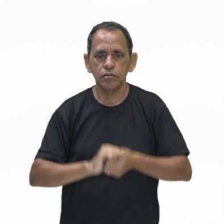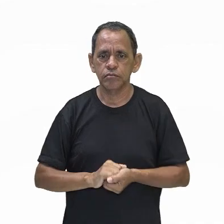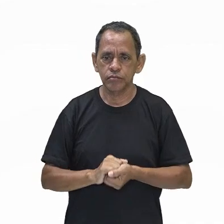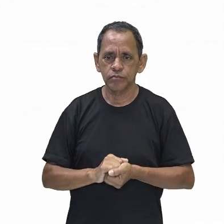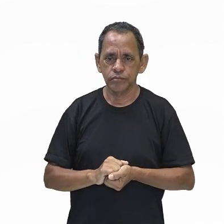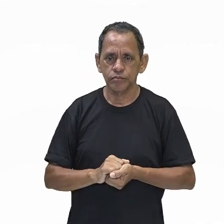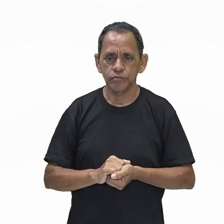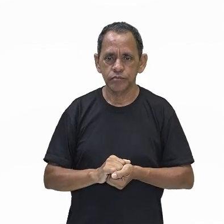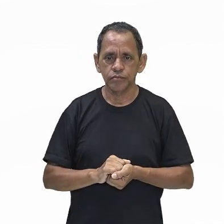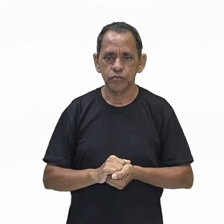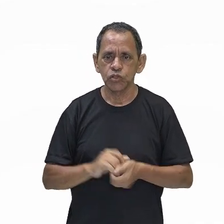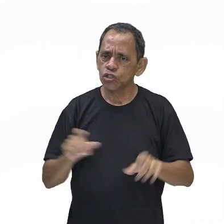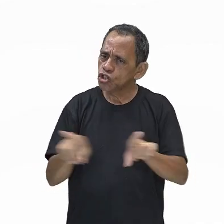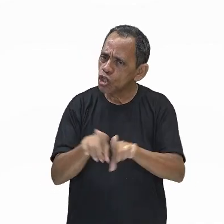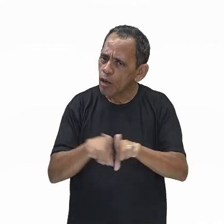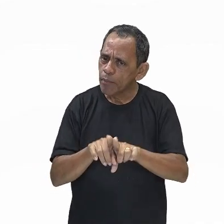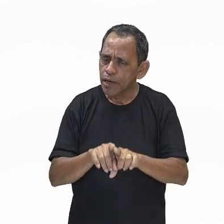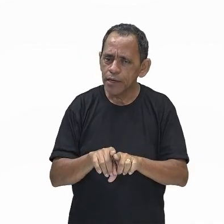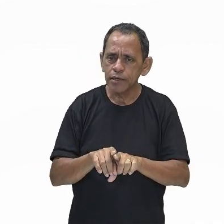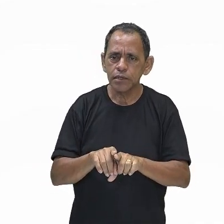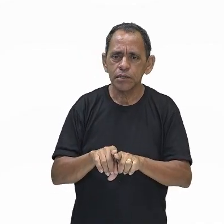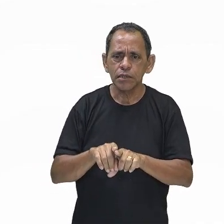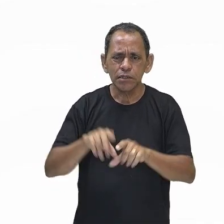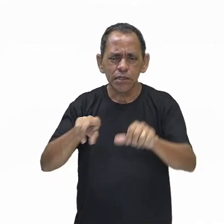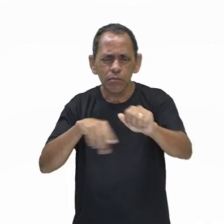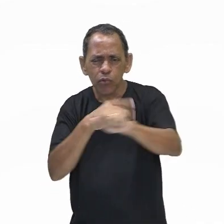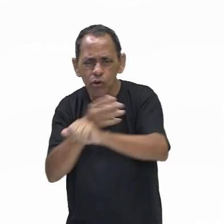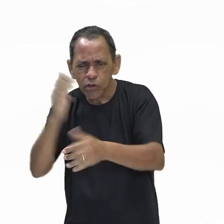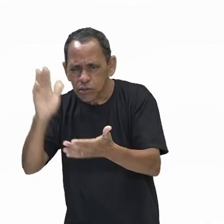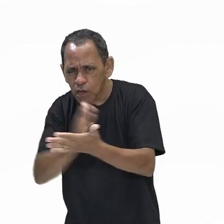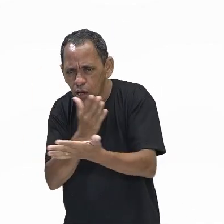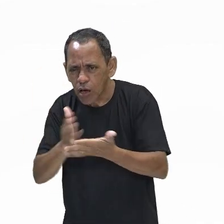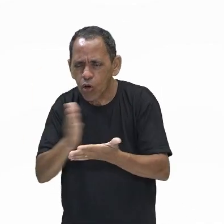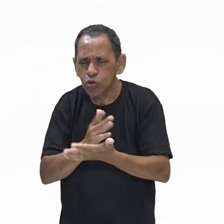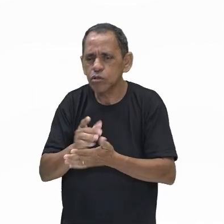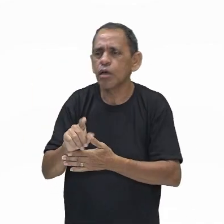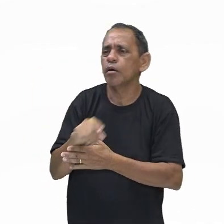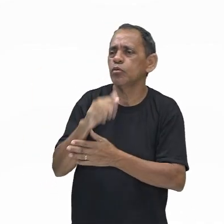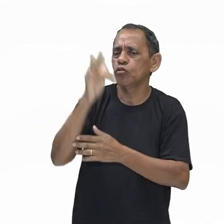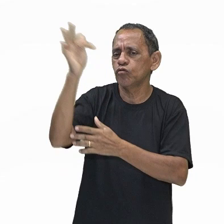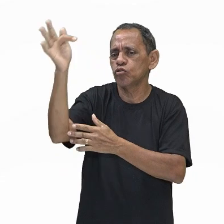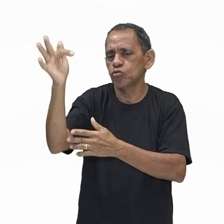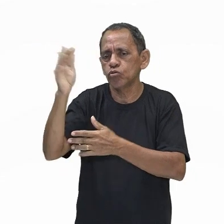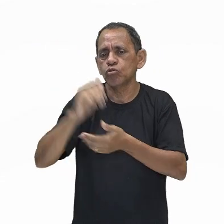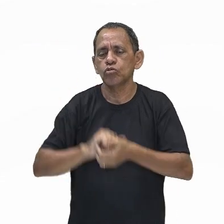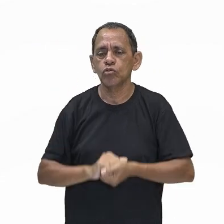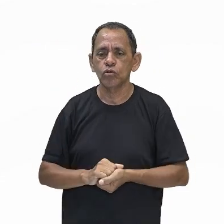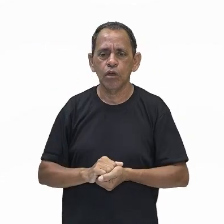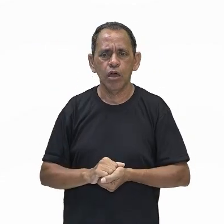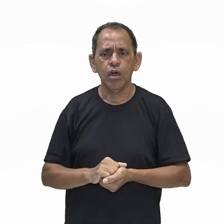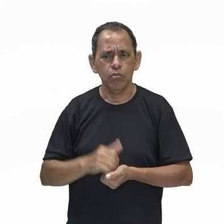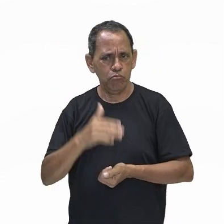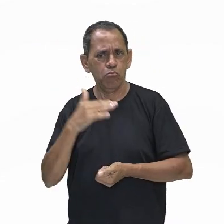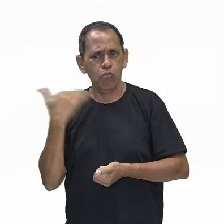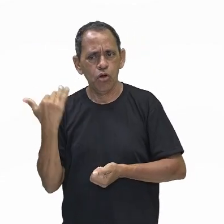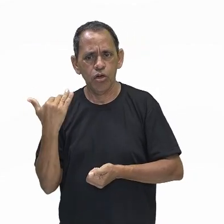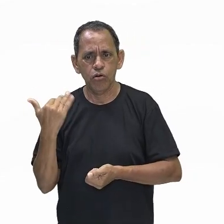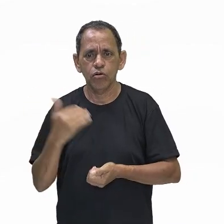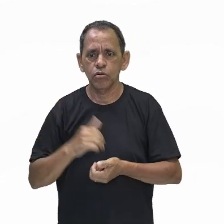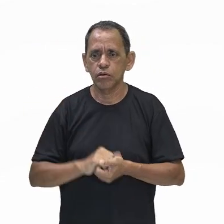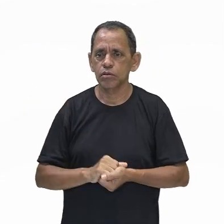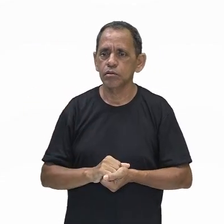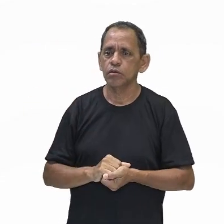Muito bem. Aí, algum tempo depois, Joca Ramiro foi morto. Quem teve o ato de misericórdia, né? Foi morto. Nisso, o Zé